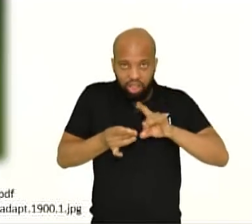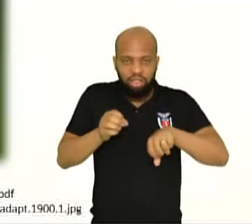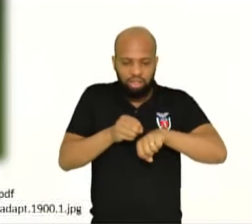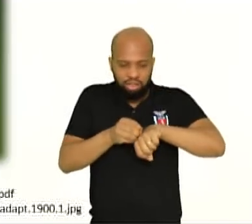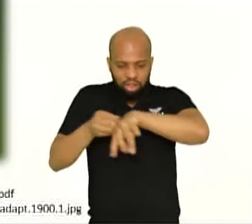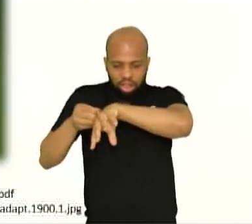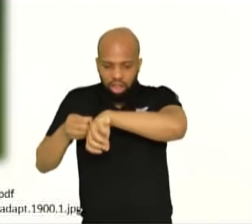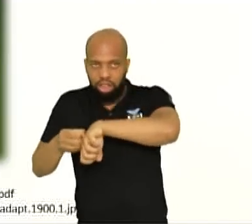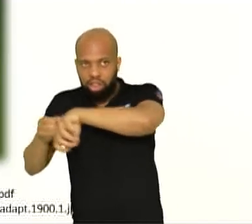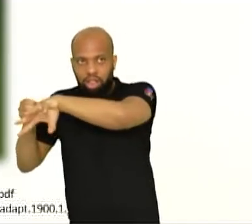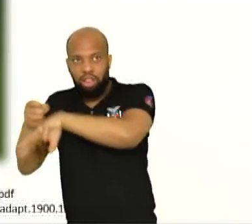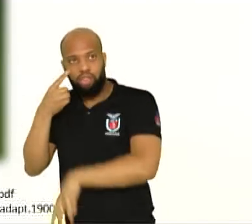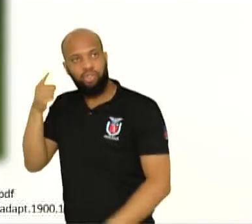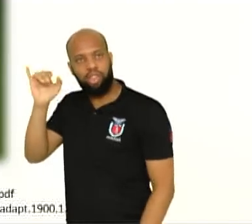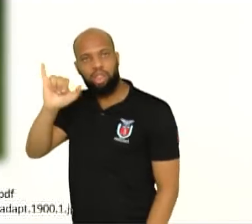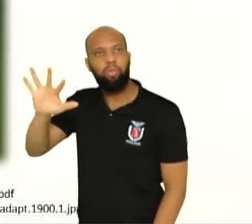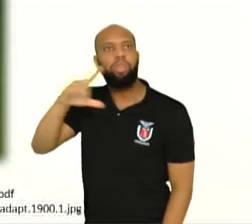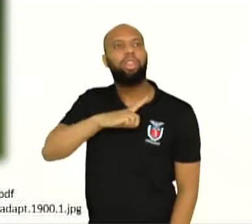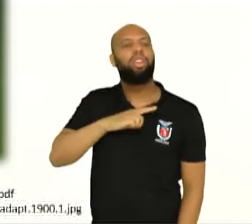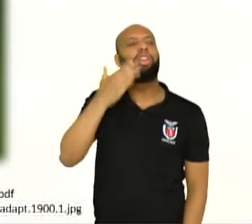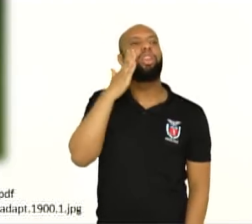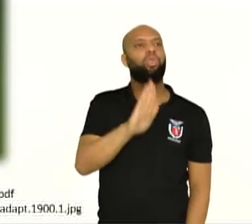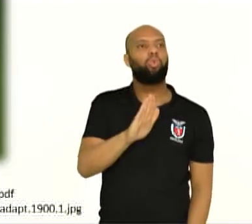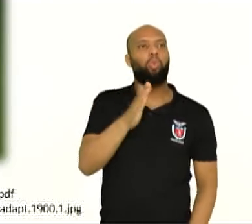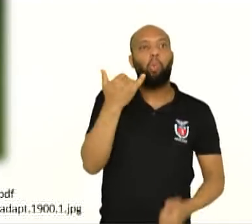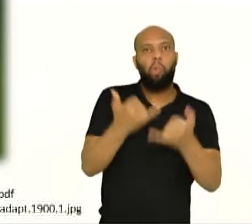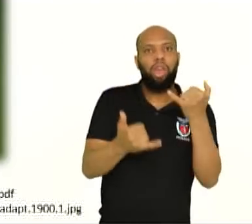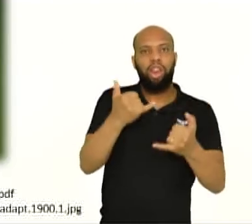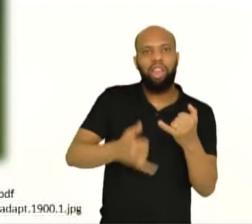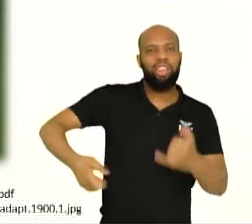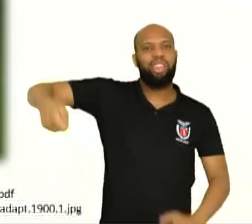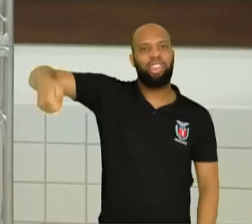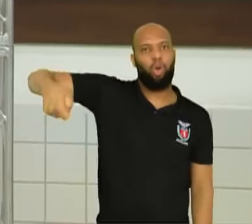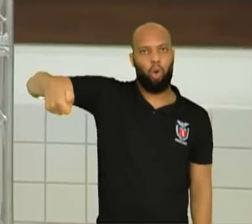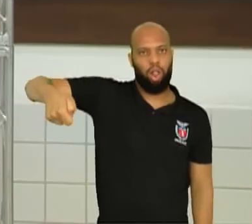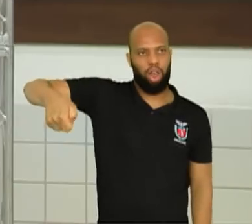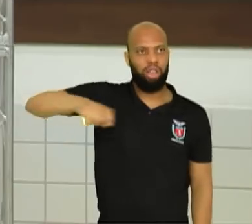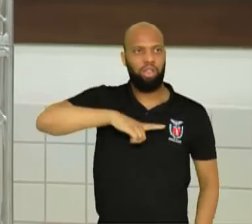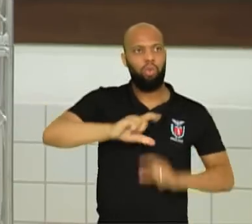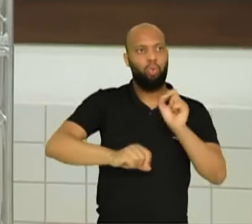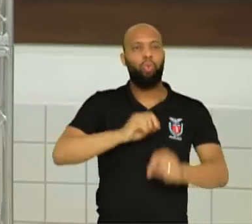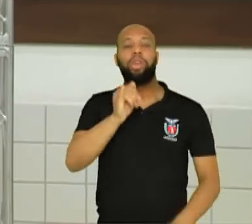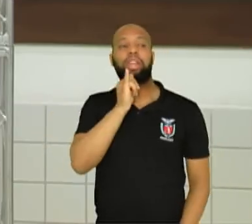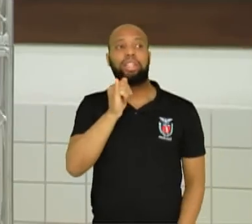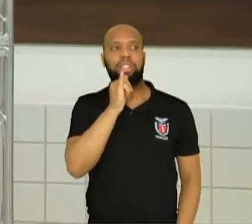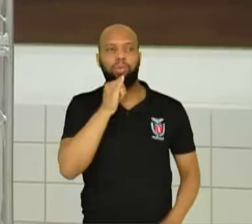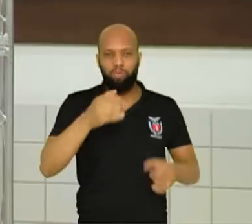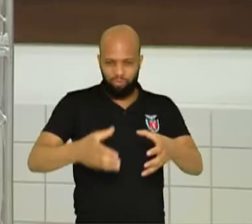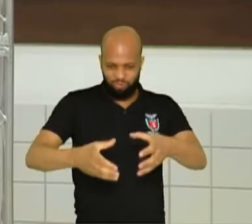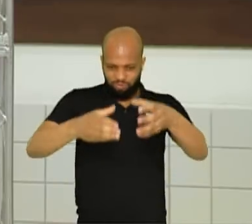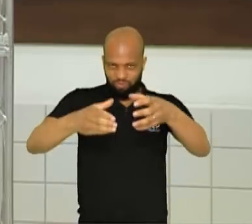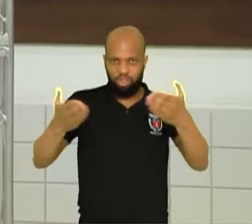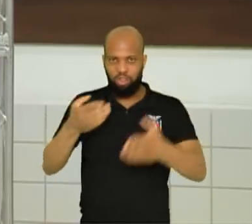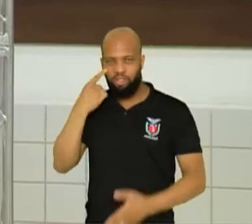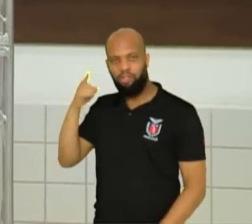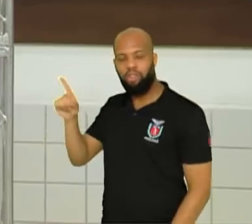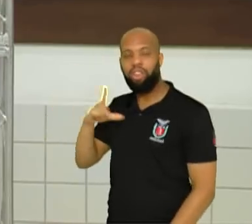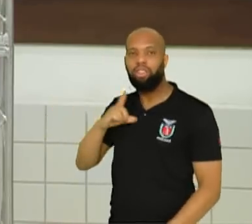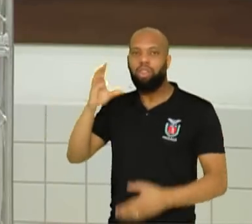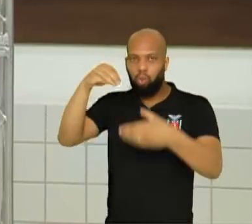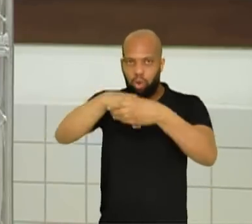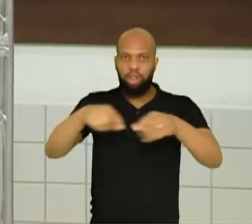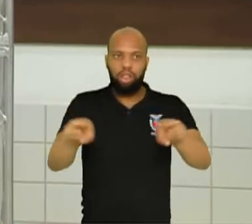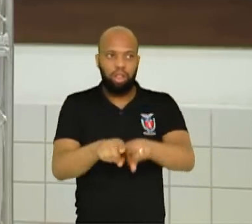mais azulada. E a gente tem aqui, no nosso becker, um exemplo de uma caravela que também estava